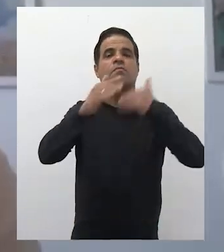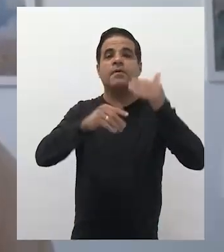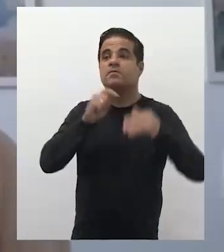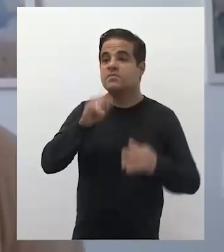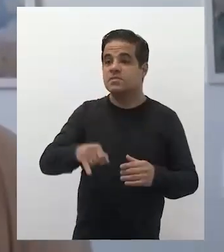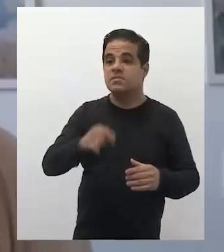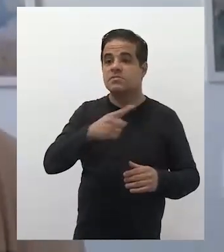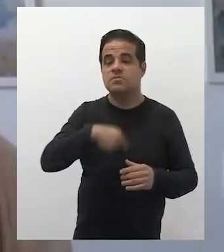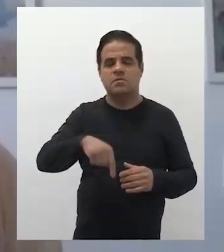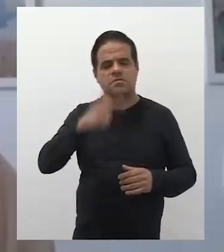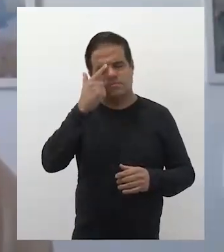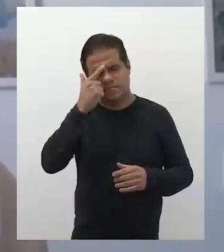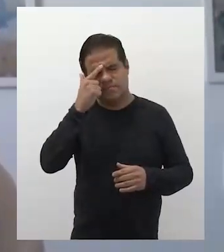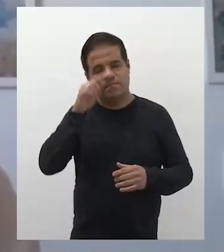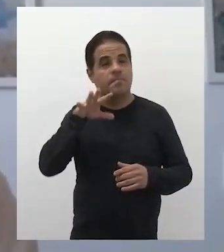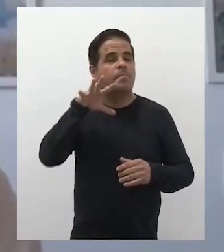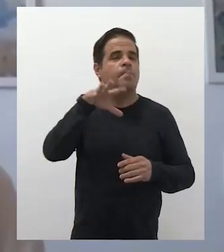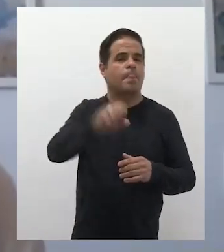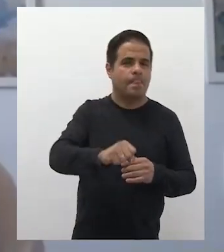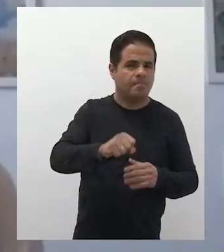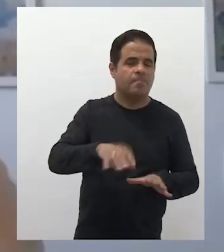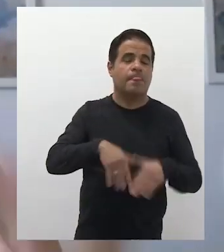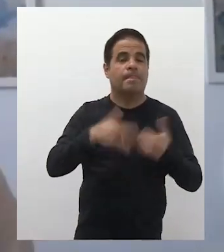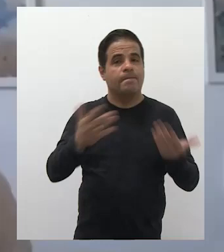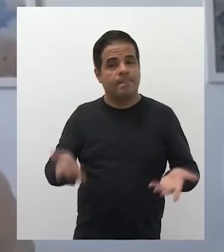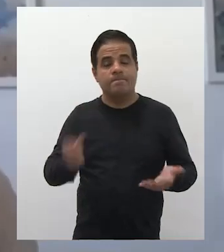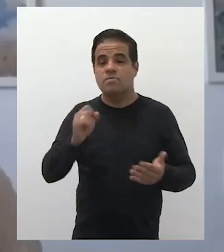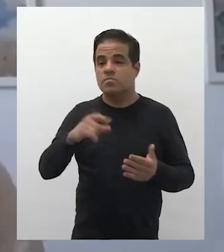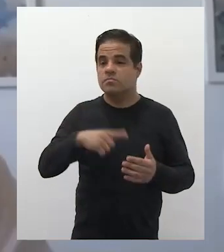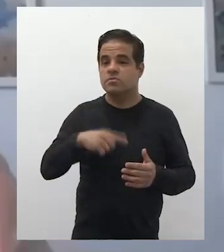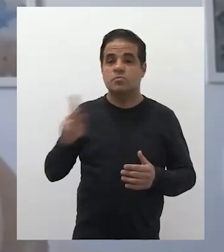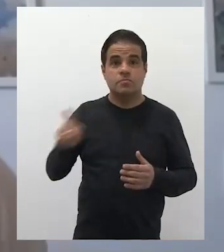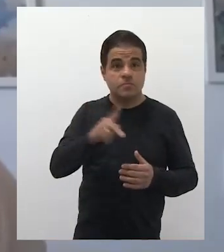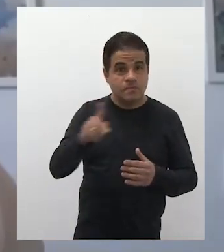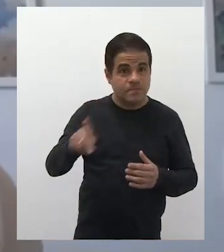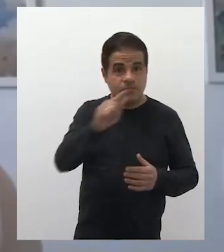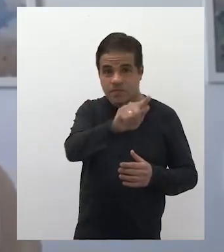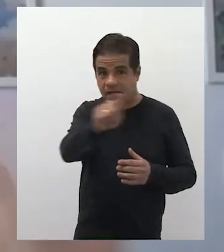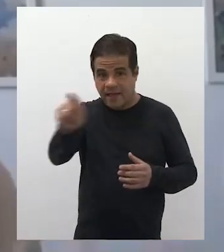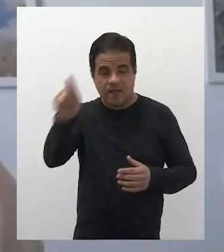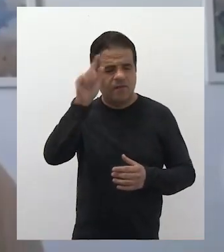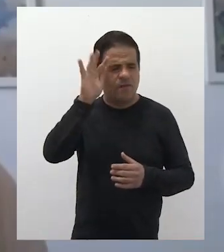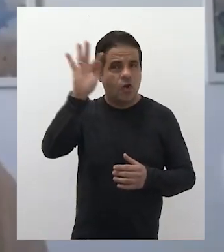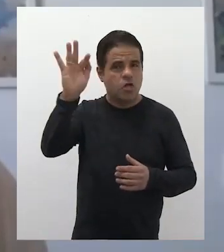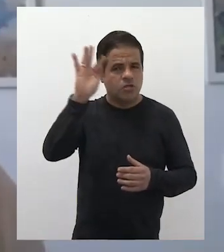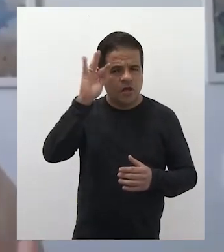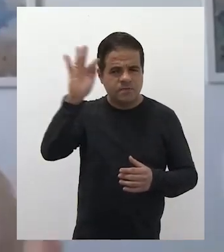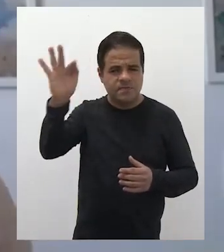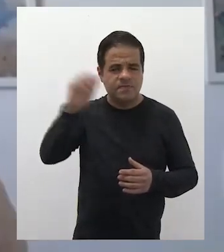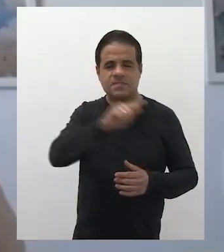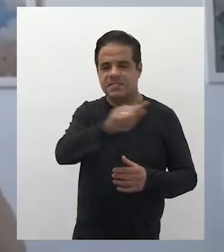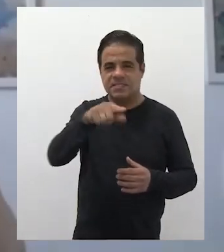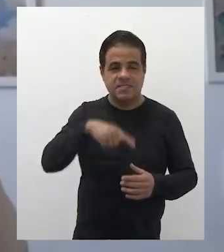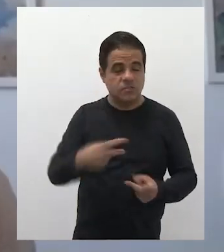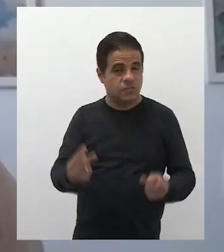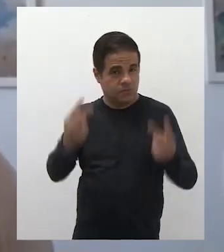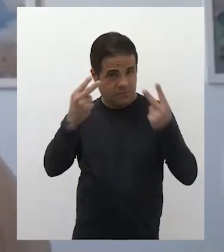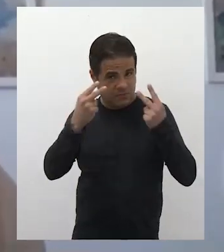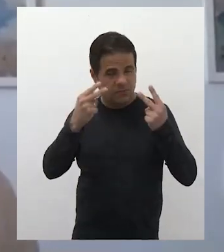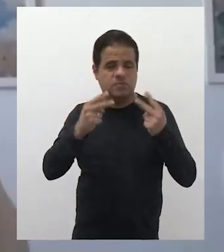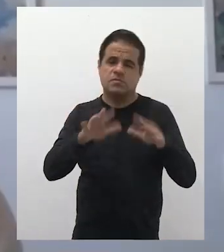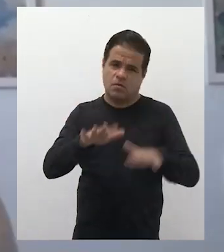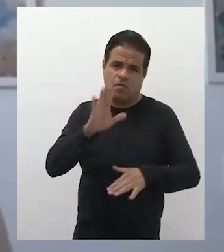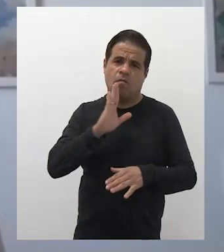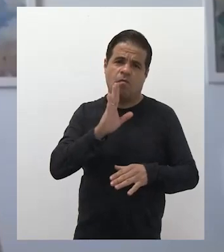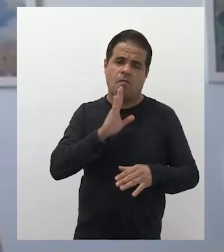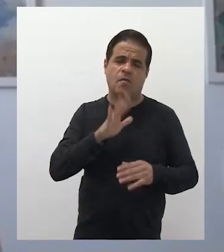nós pegarmos aí, talvez, se tiver algum professor de filosofia, alguma professora de filosofia nos ouvindo, talvez